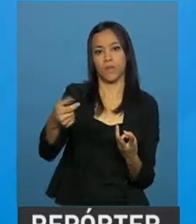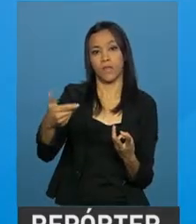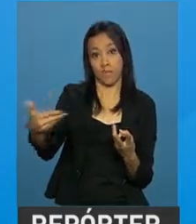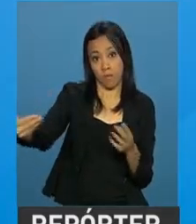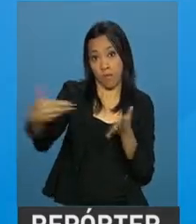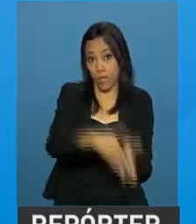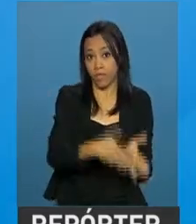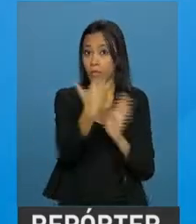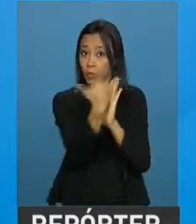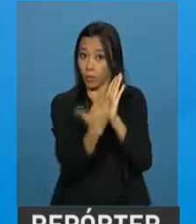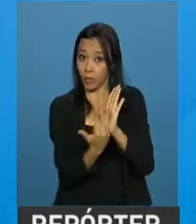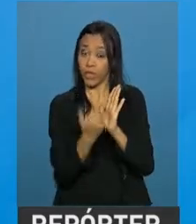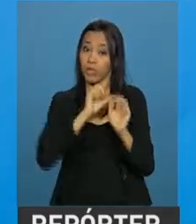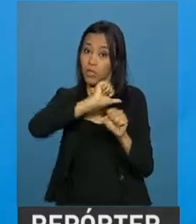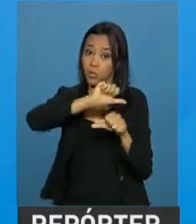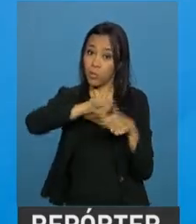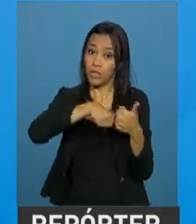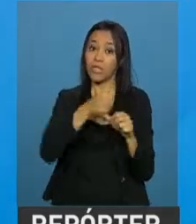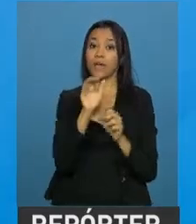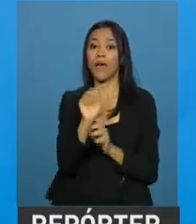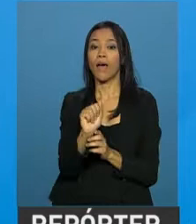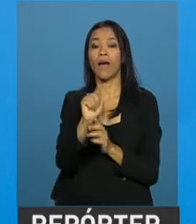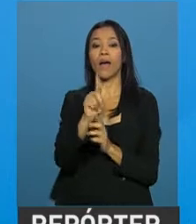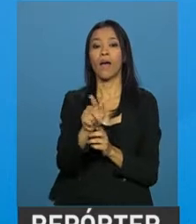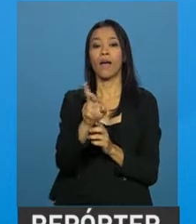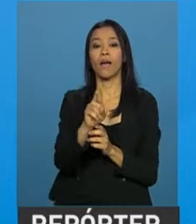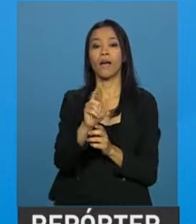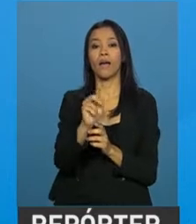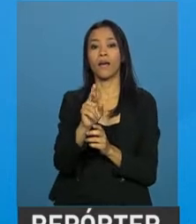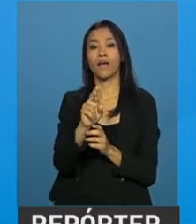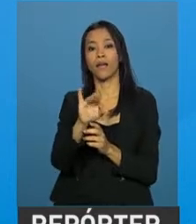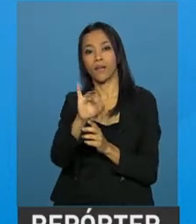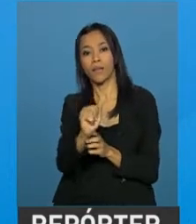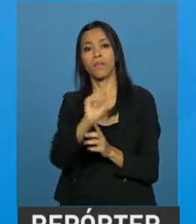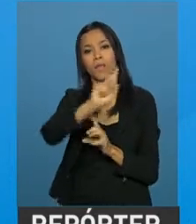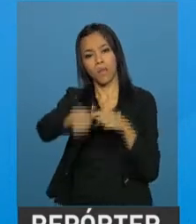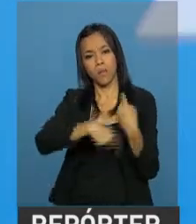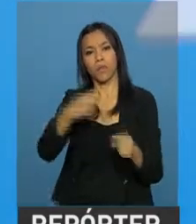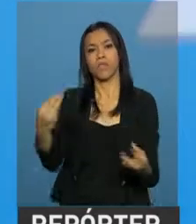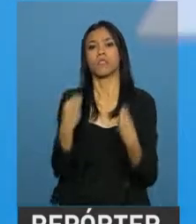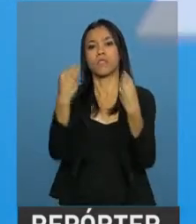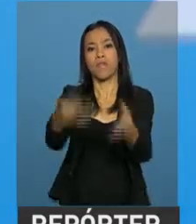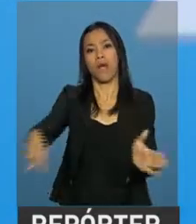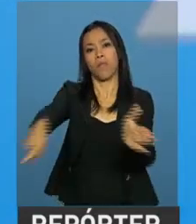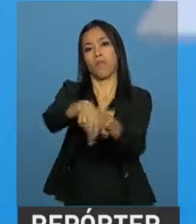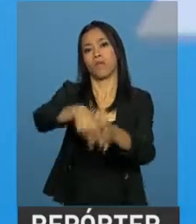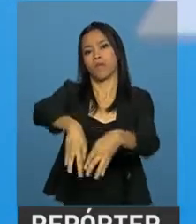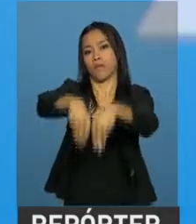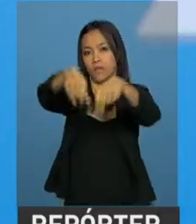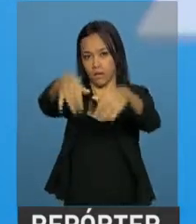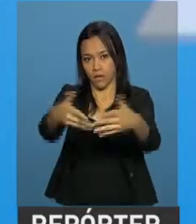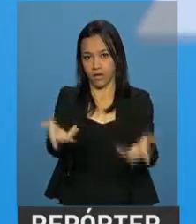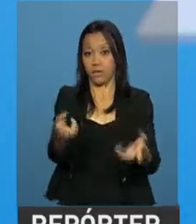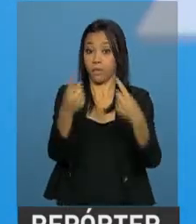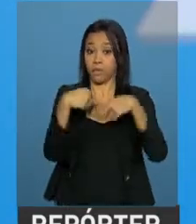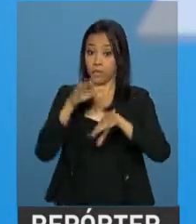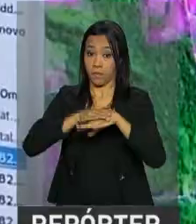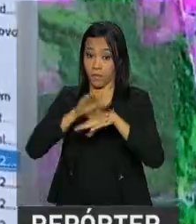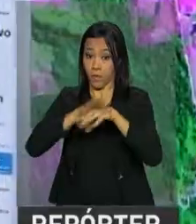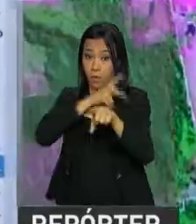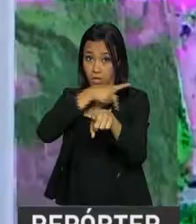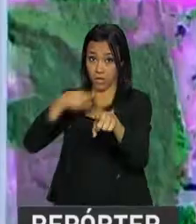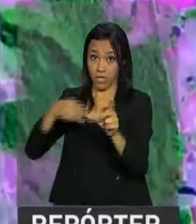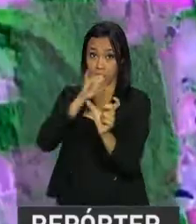programa de reforma agrária, assim como a questão da titulação dos assentamentos. Segundo o presidente do INCRA, o novo